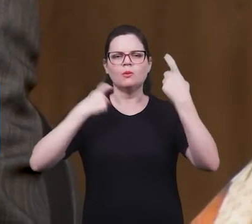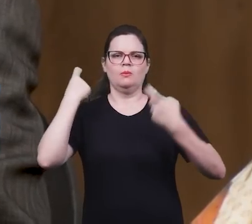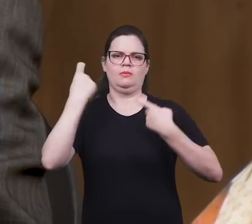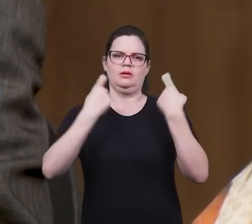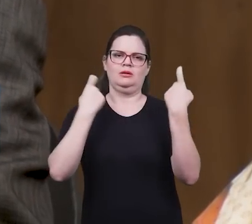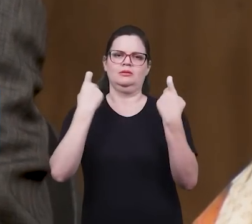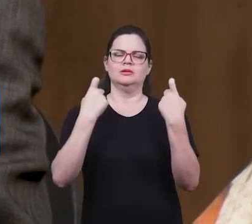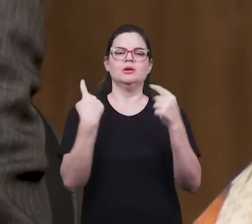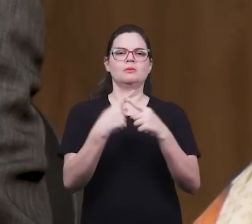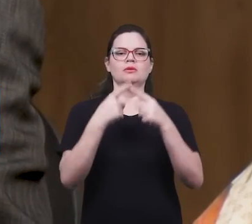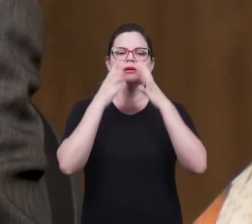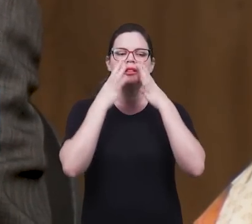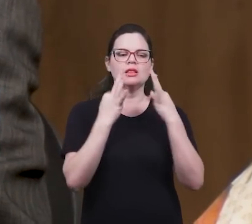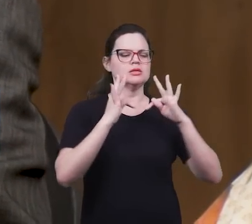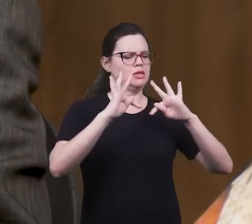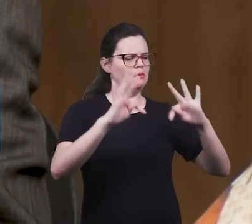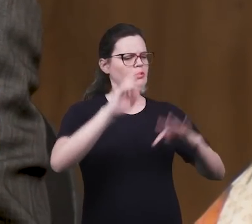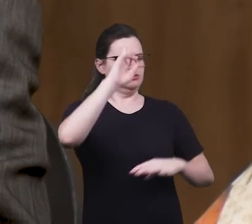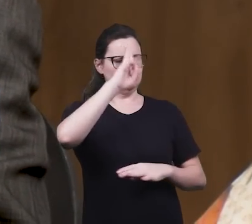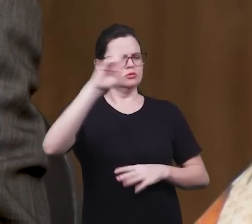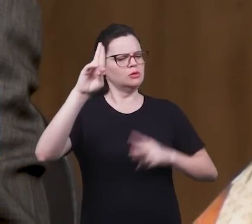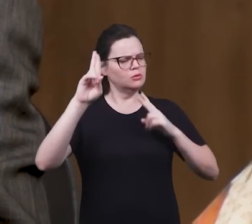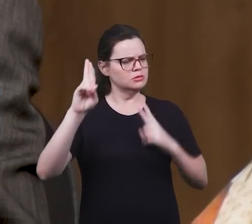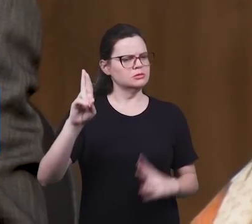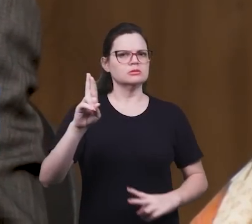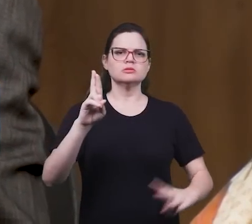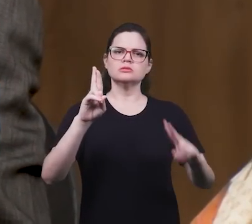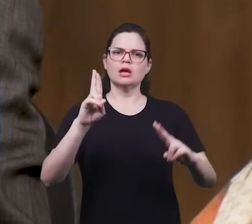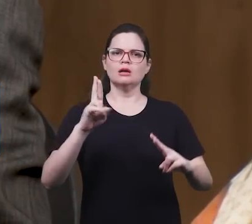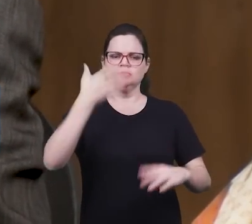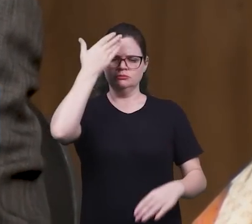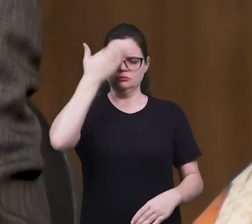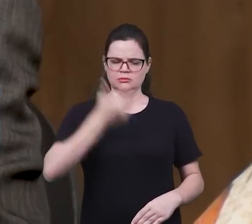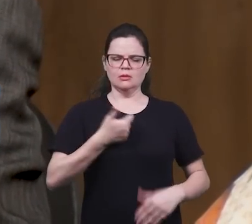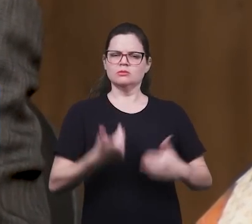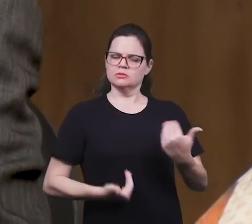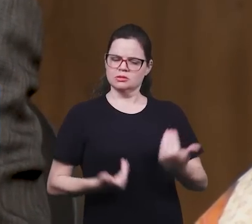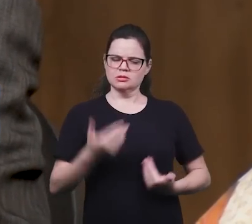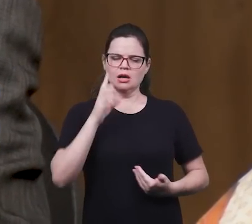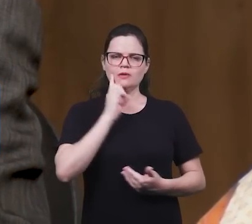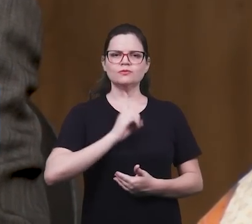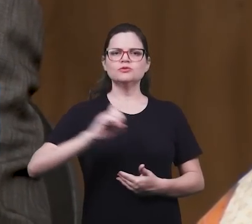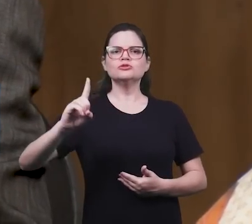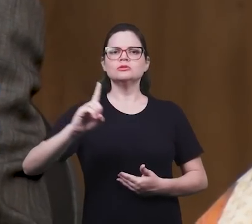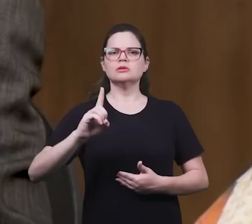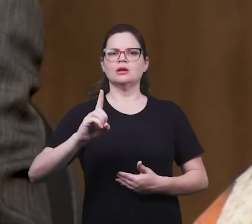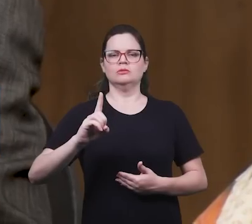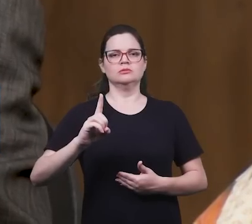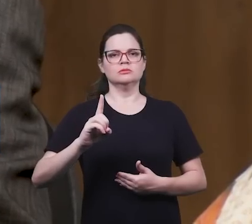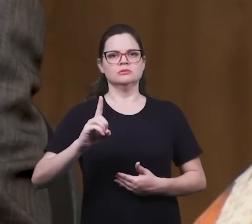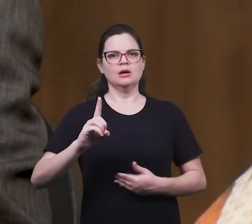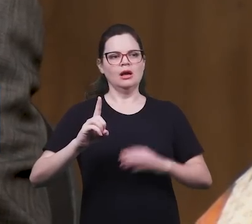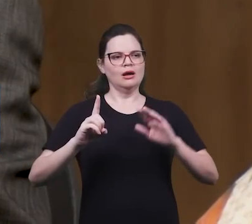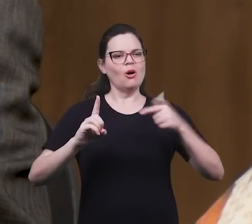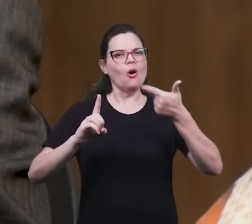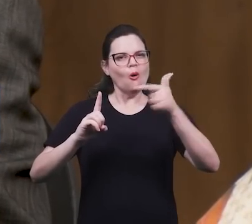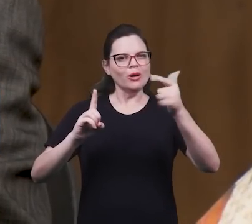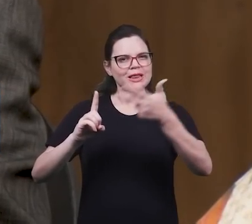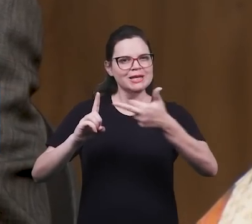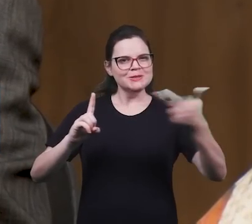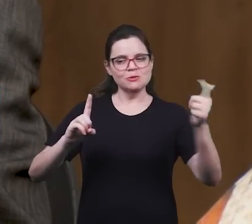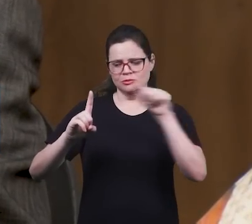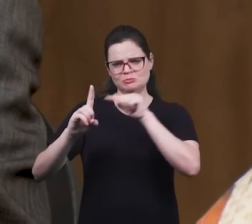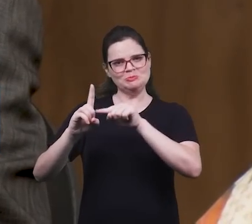preocupação de serem testemunhas do Senhor, de se colocarem na postura de servos de Deus, e o resto o Senhor